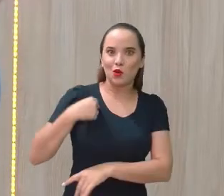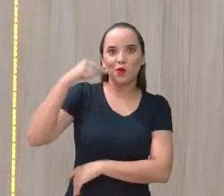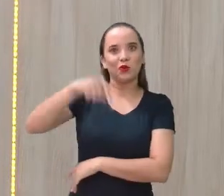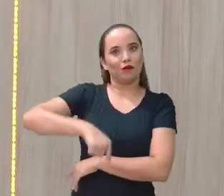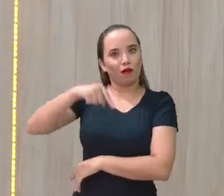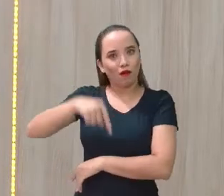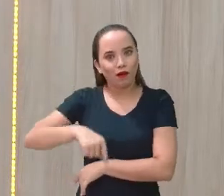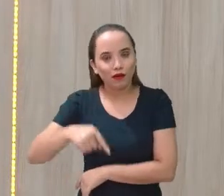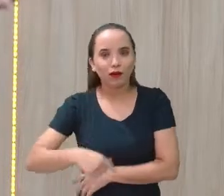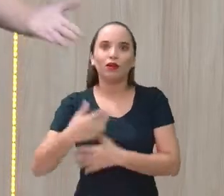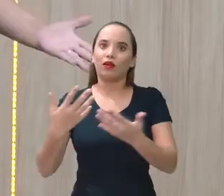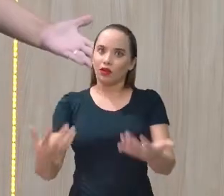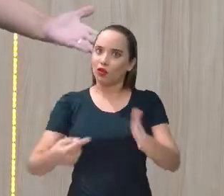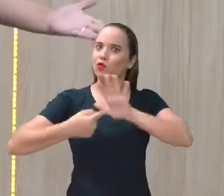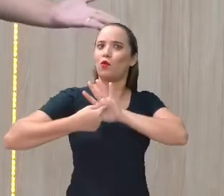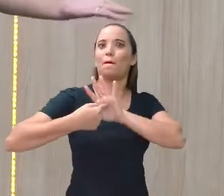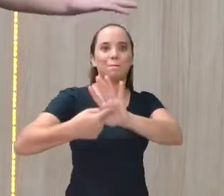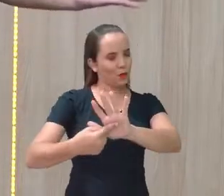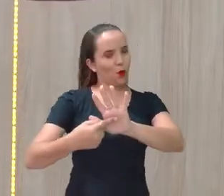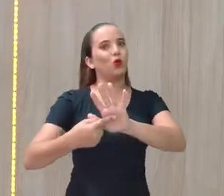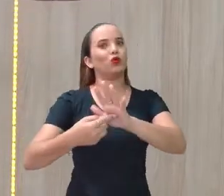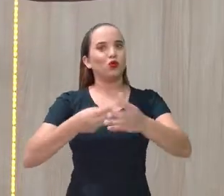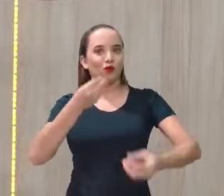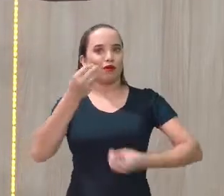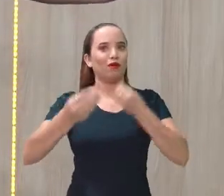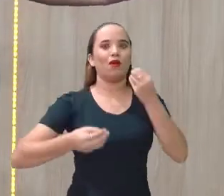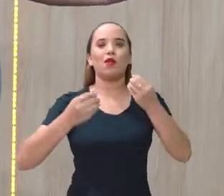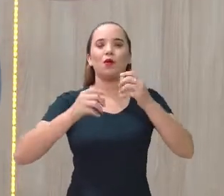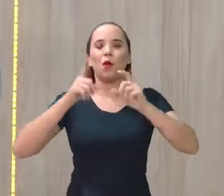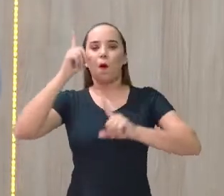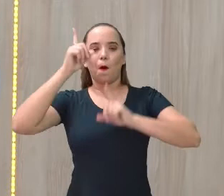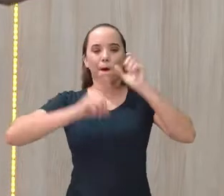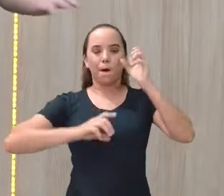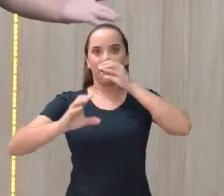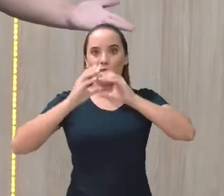encaminha a nossa exposição oral, porque o que a gente está fazendo aqui é uma exposição